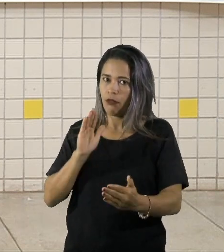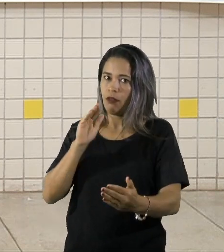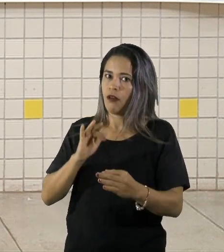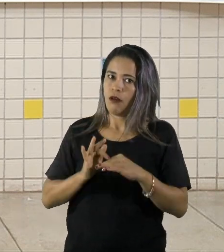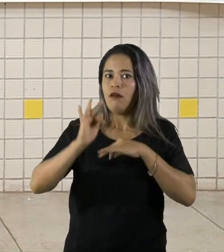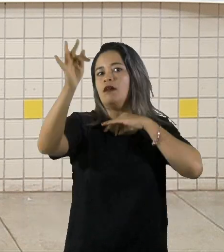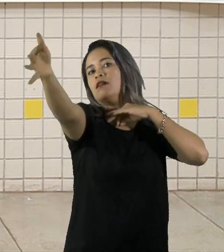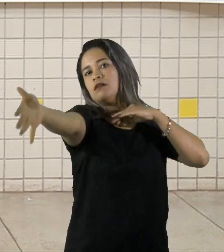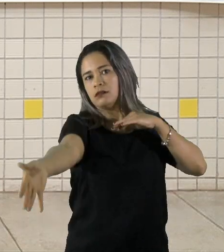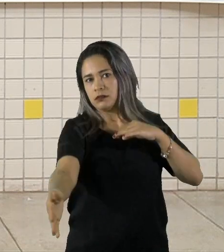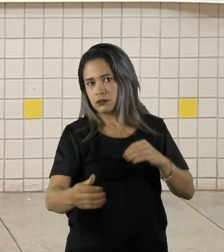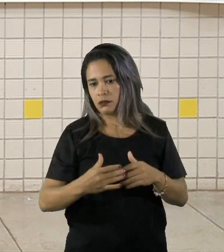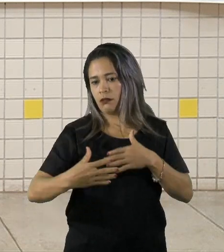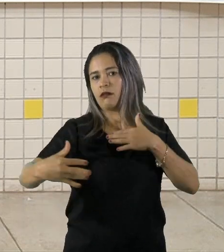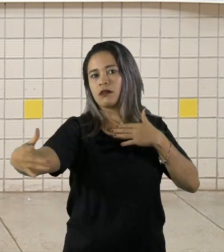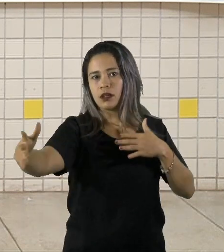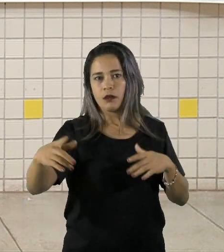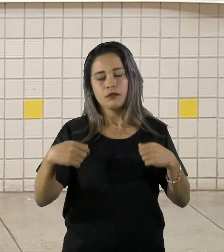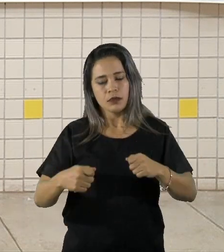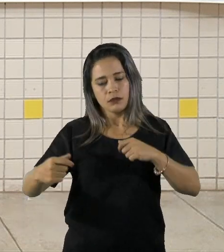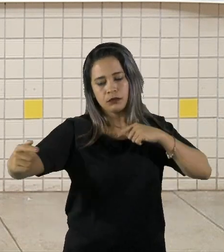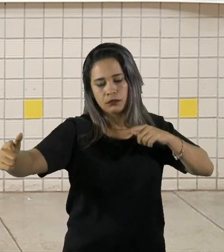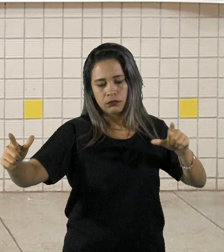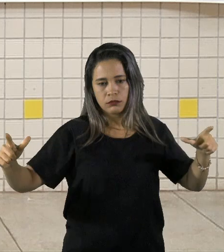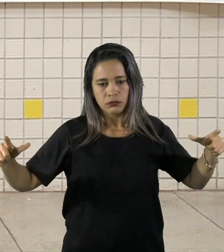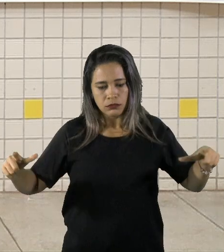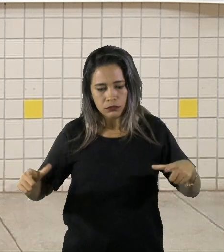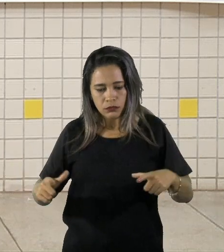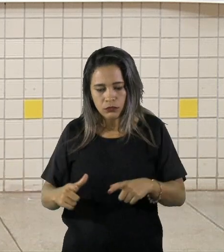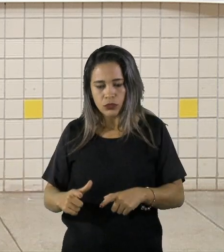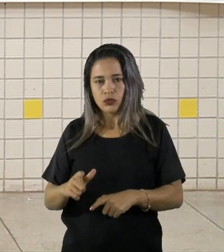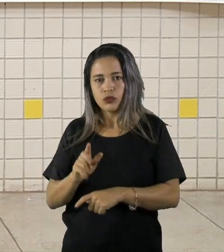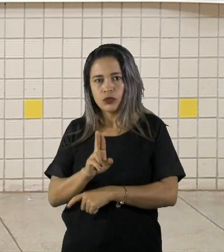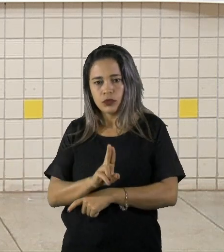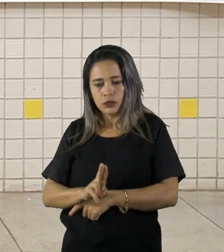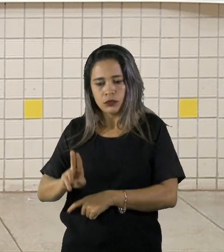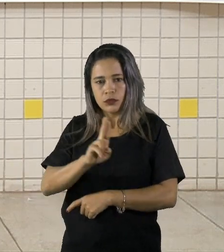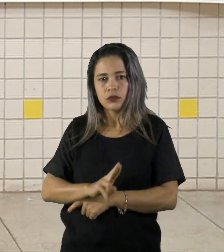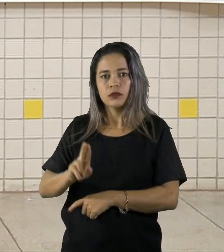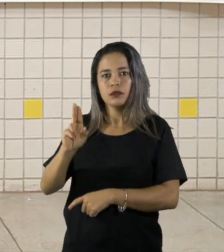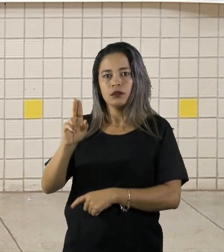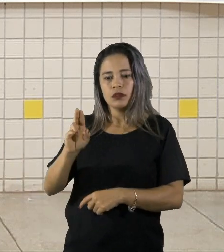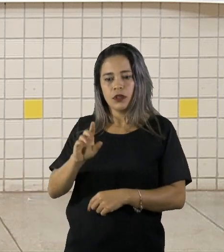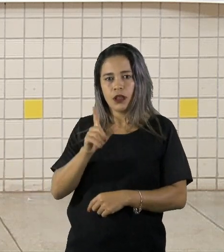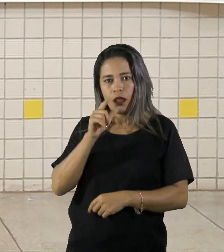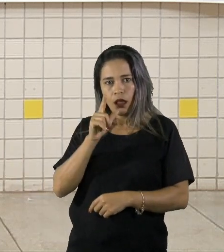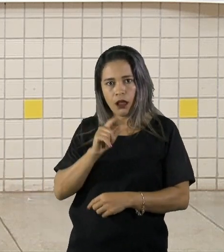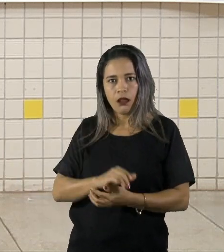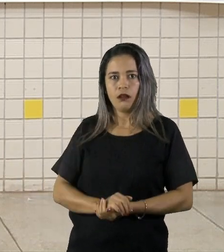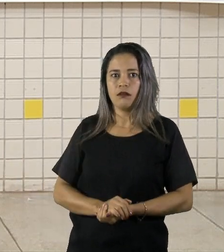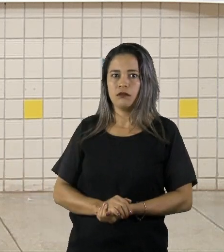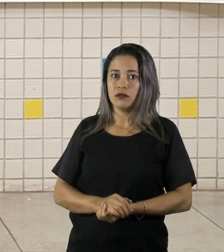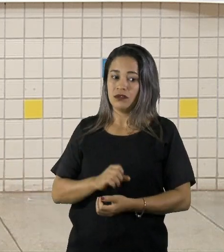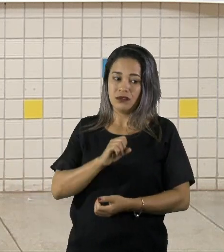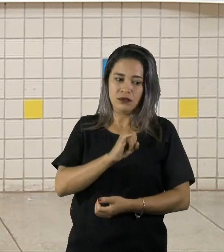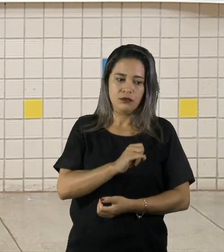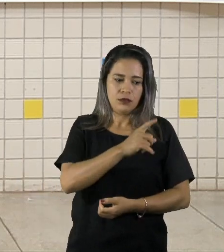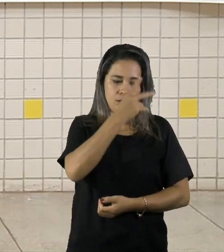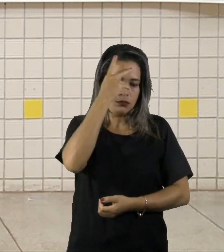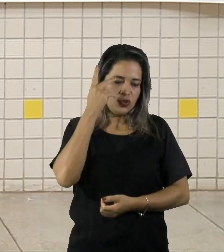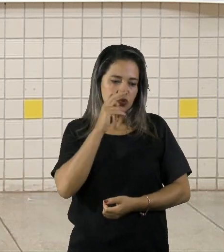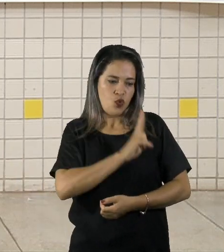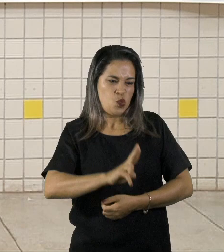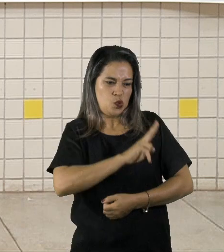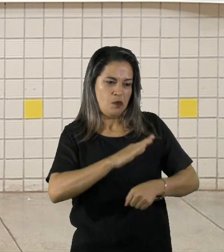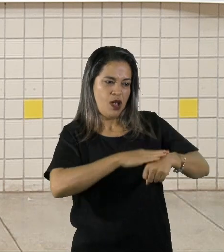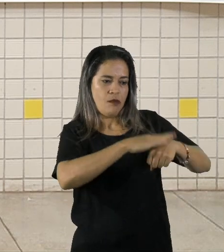precisamos diminuir esse consumo para que haja água para todo mundo, né? Porque se uns consomem água demais, vai faltar para